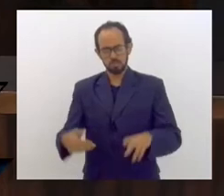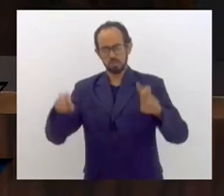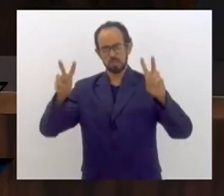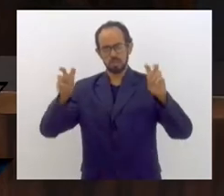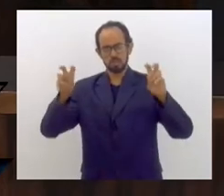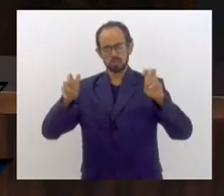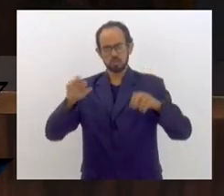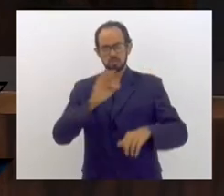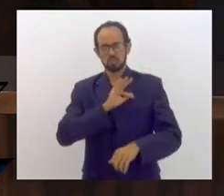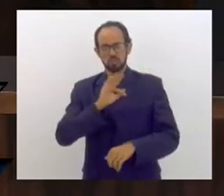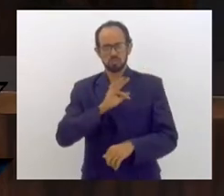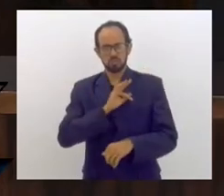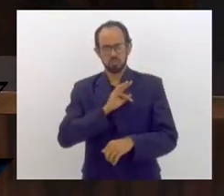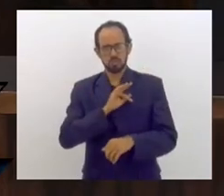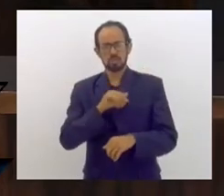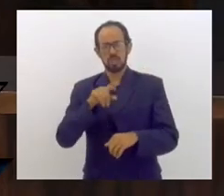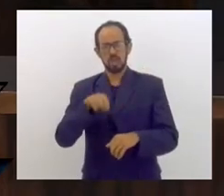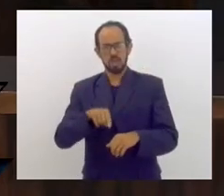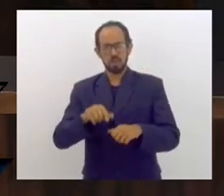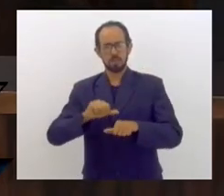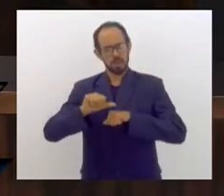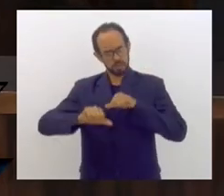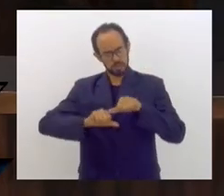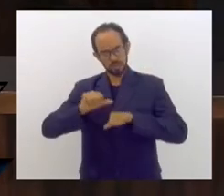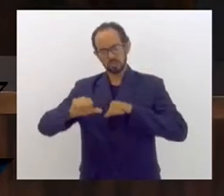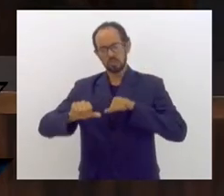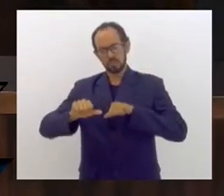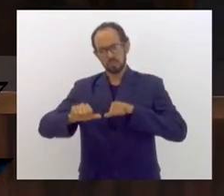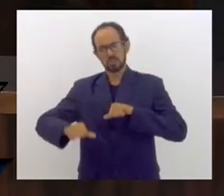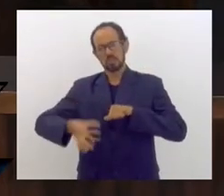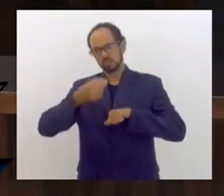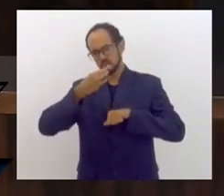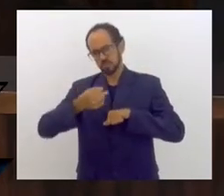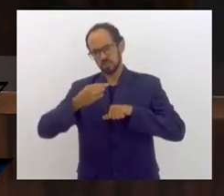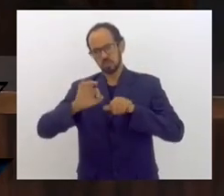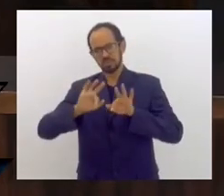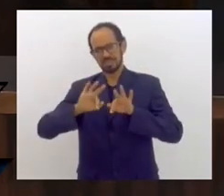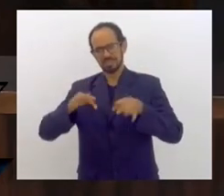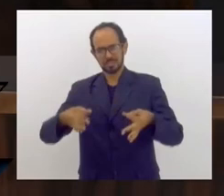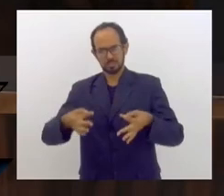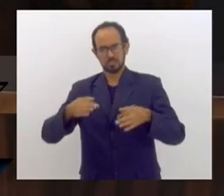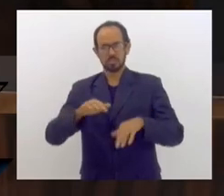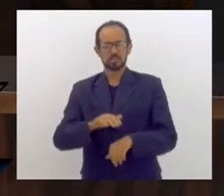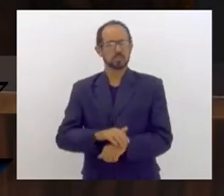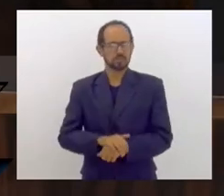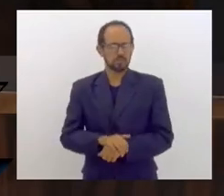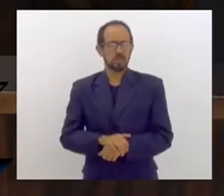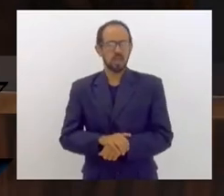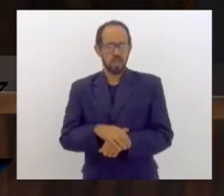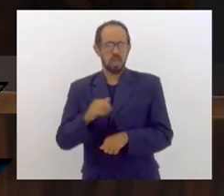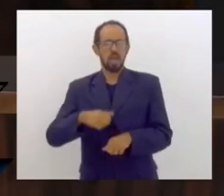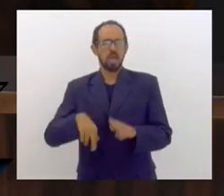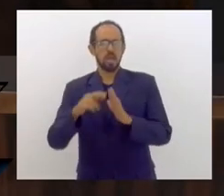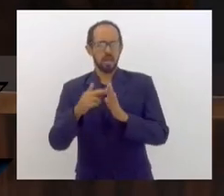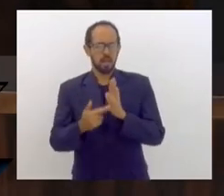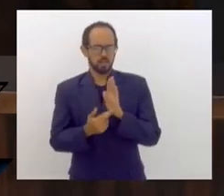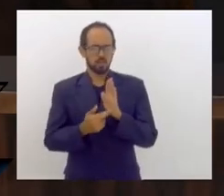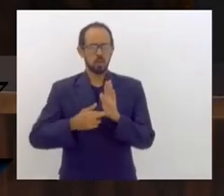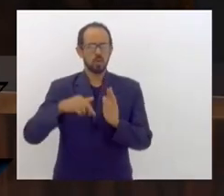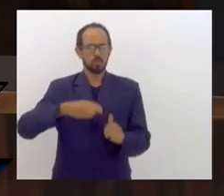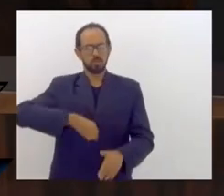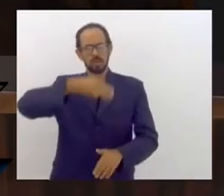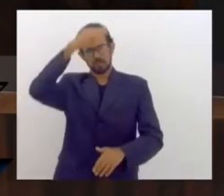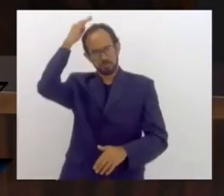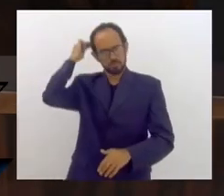polícia pela transformação em indicação simples. Relator, deputado Márcio Pacheco,